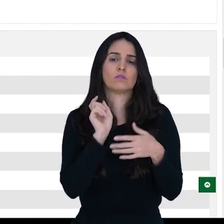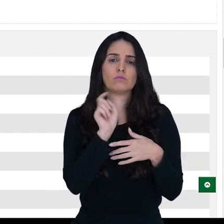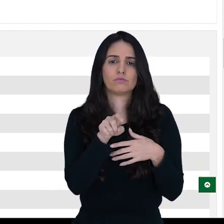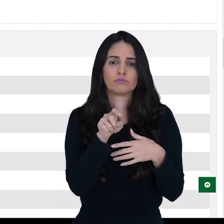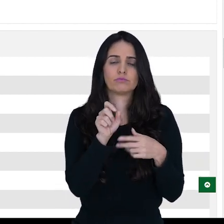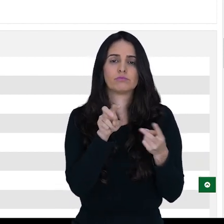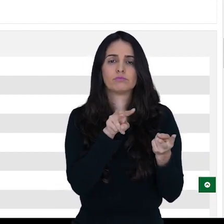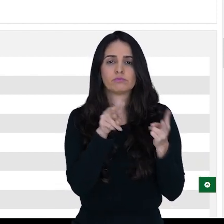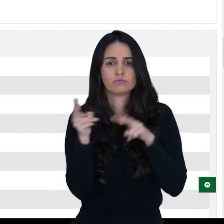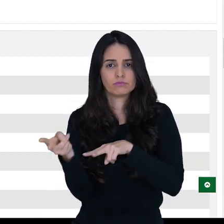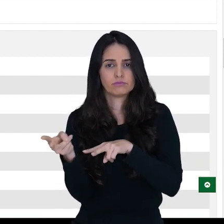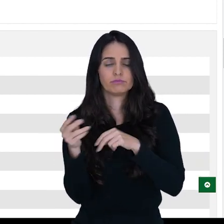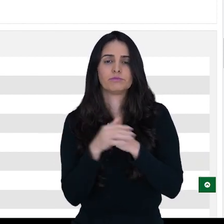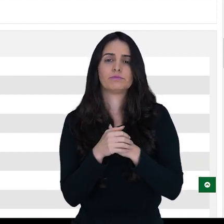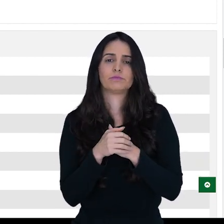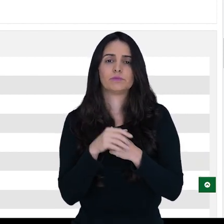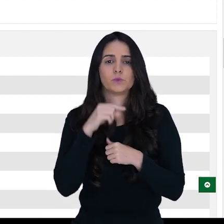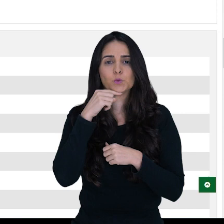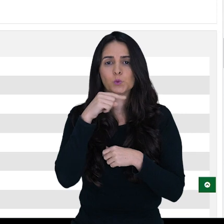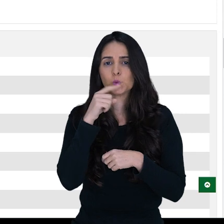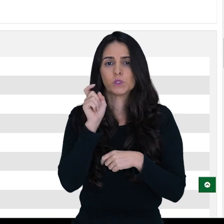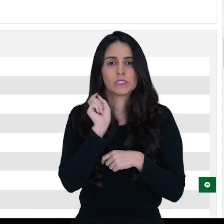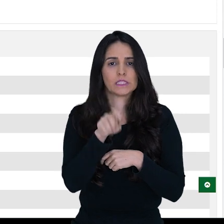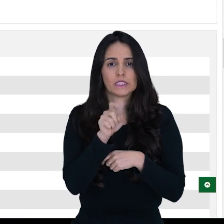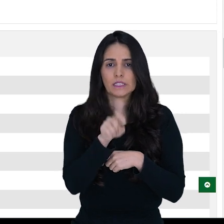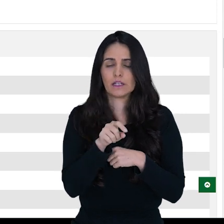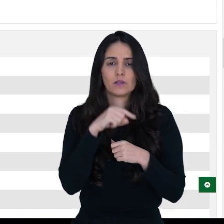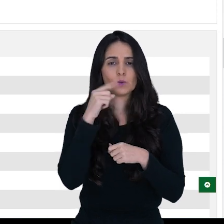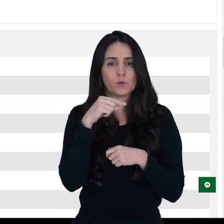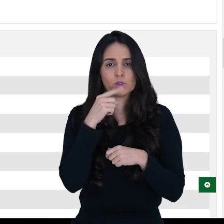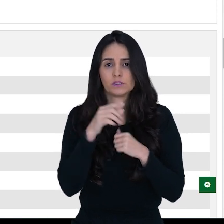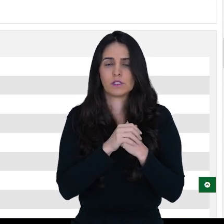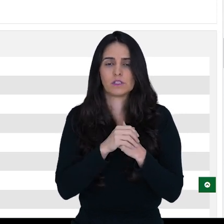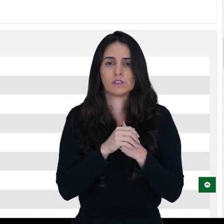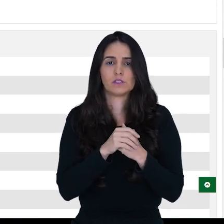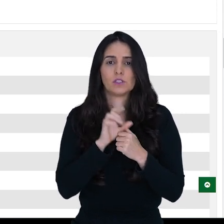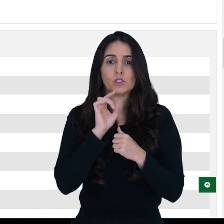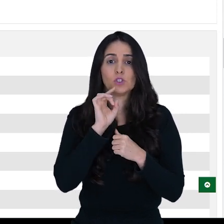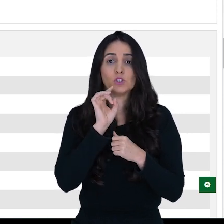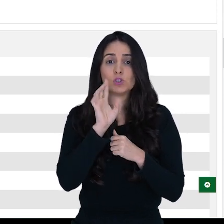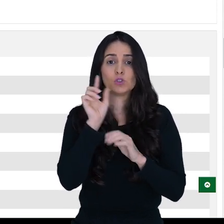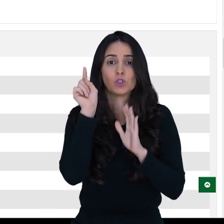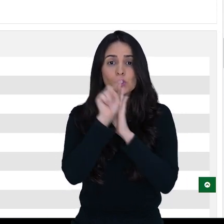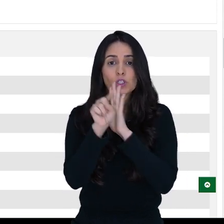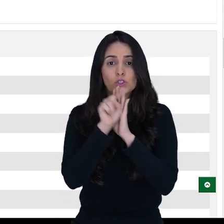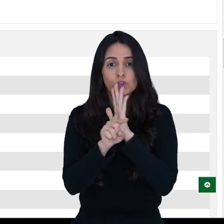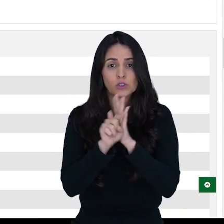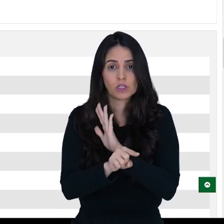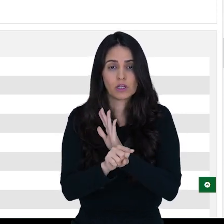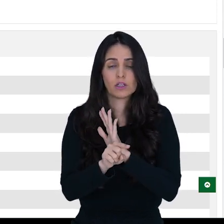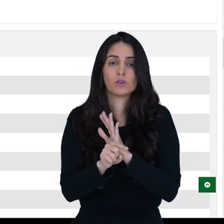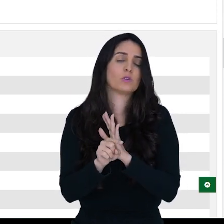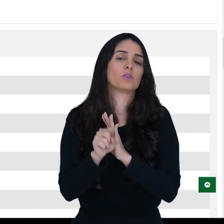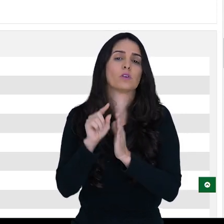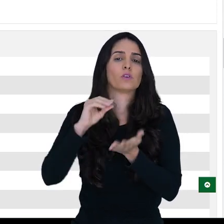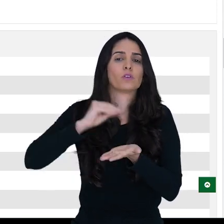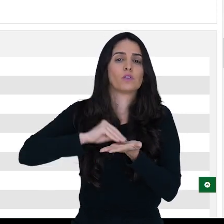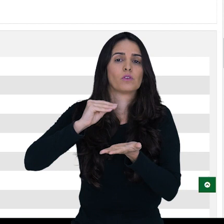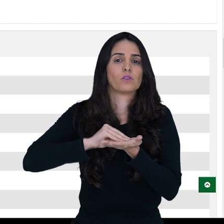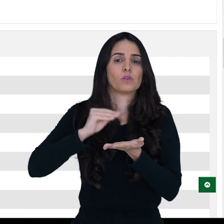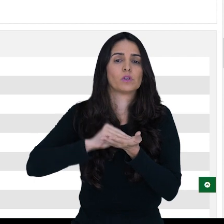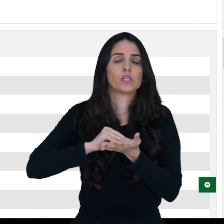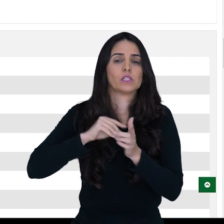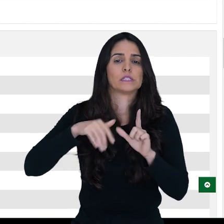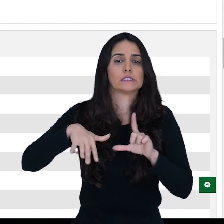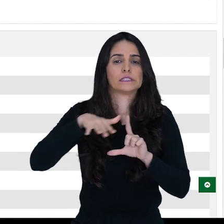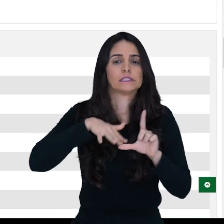importar você habilita semana caso você não faça isso você vê que você não consegue clicar e eu quero aqui ó puxar só o questionário